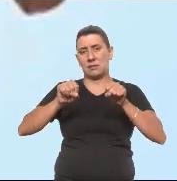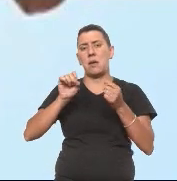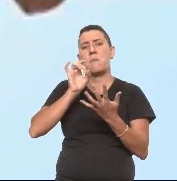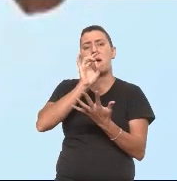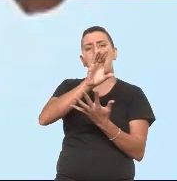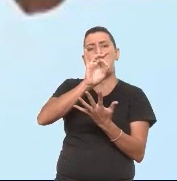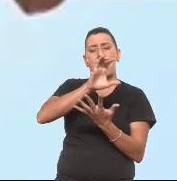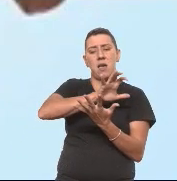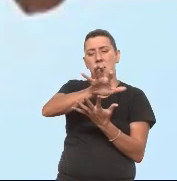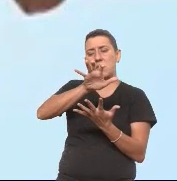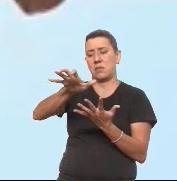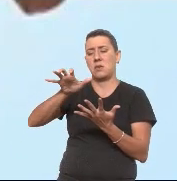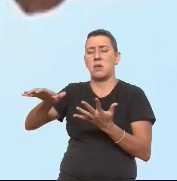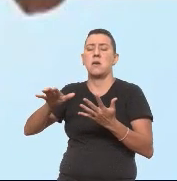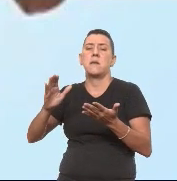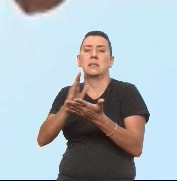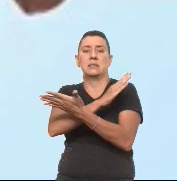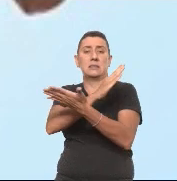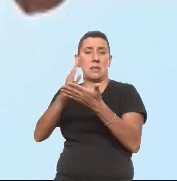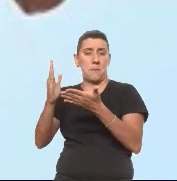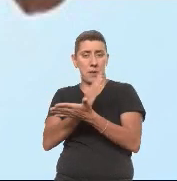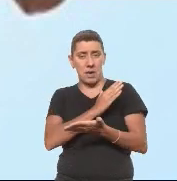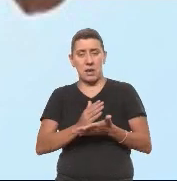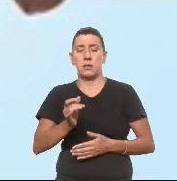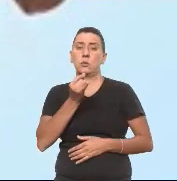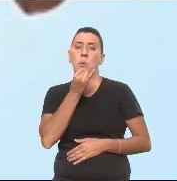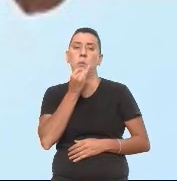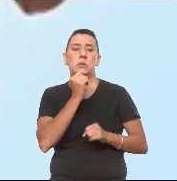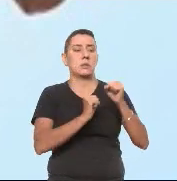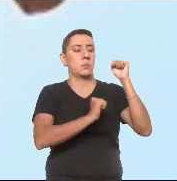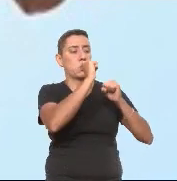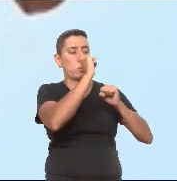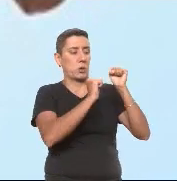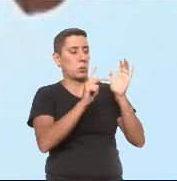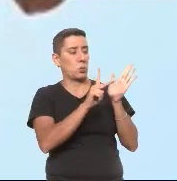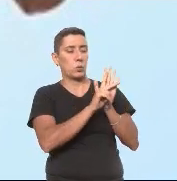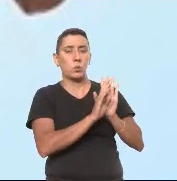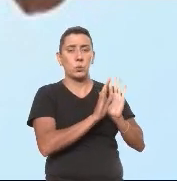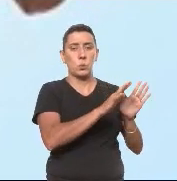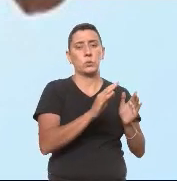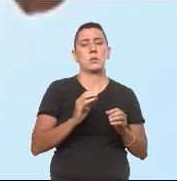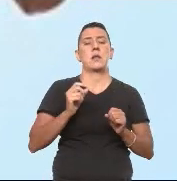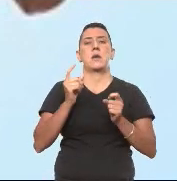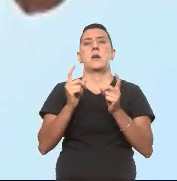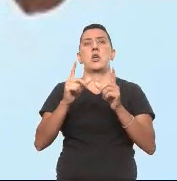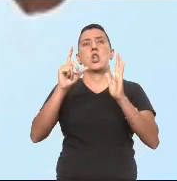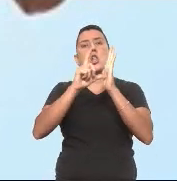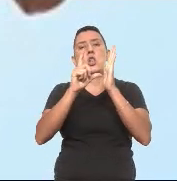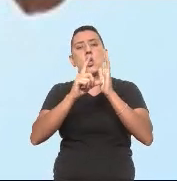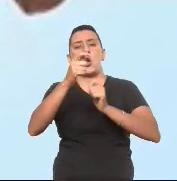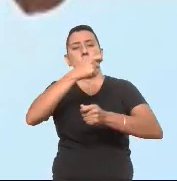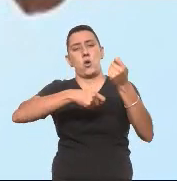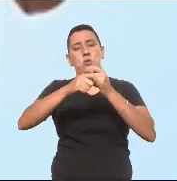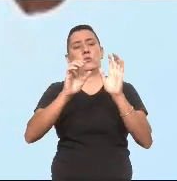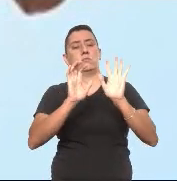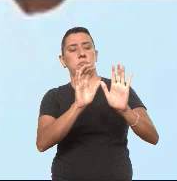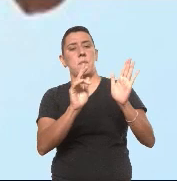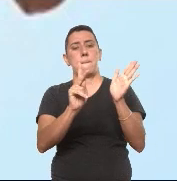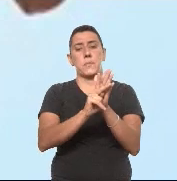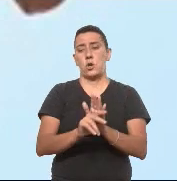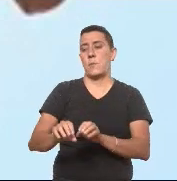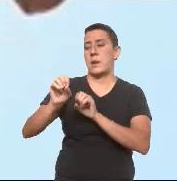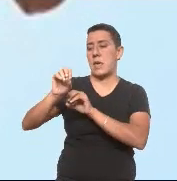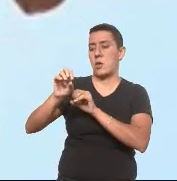então a indústria e comércio vai lá compra suas soluções os utilize Segurança Pública educação e muitas vezes essas plataformas